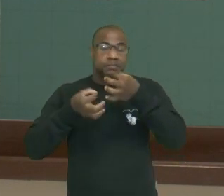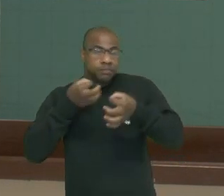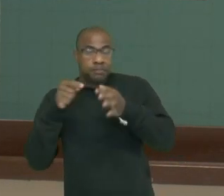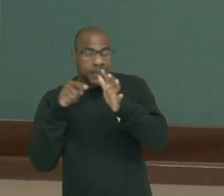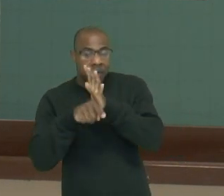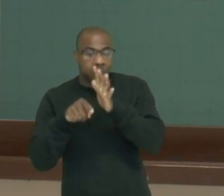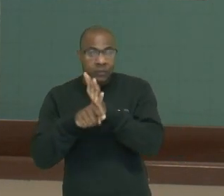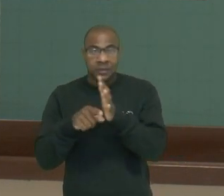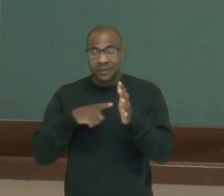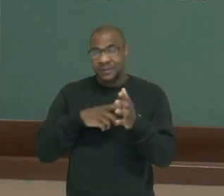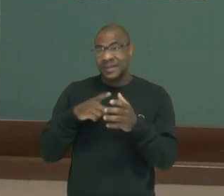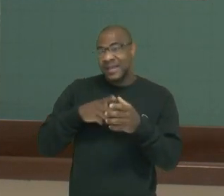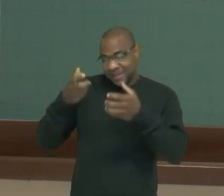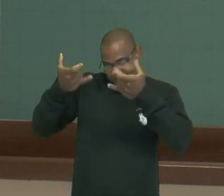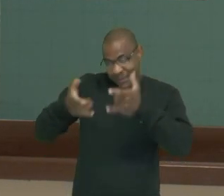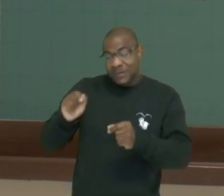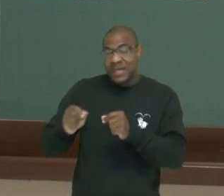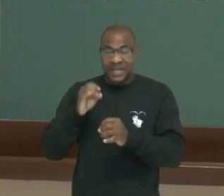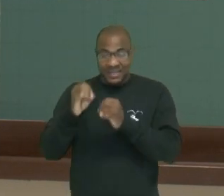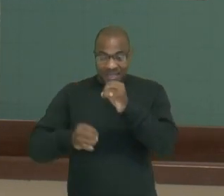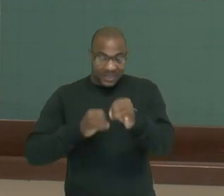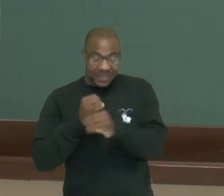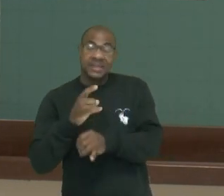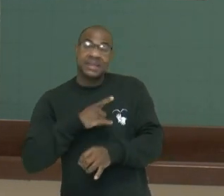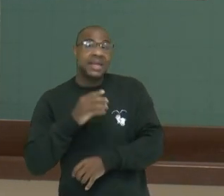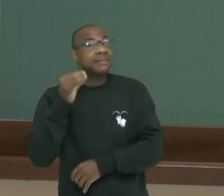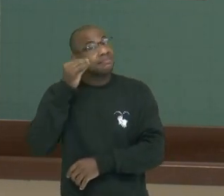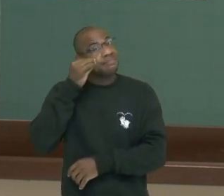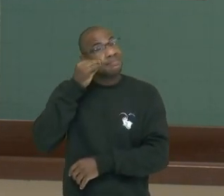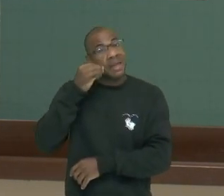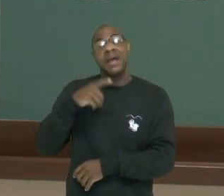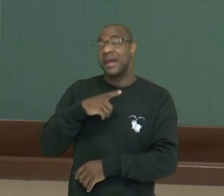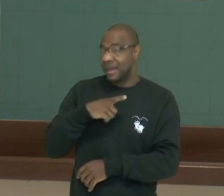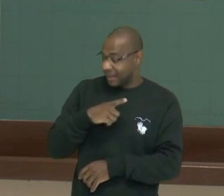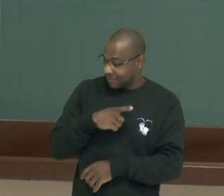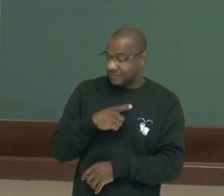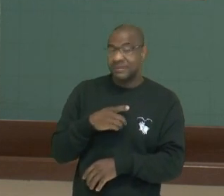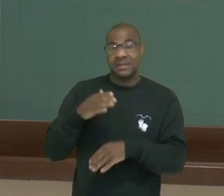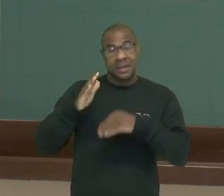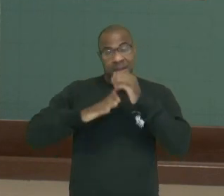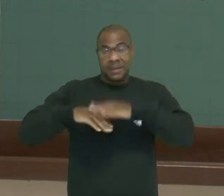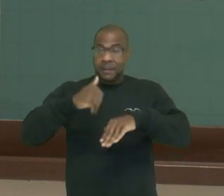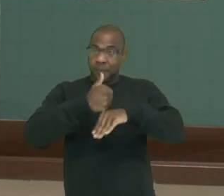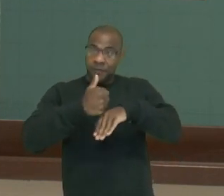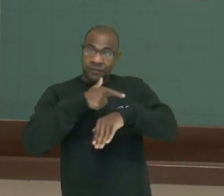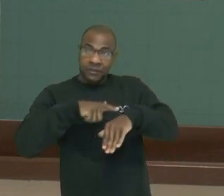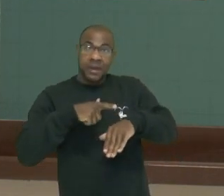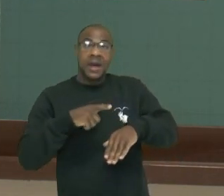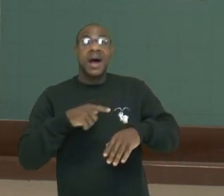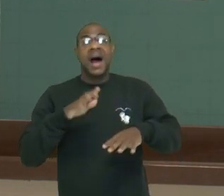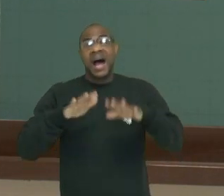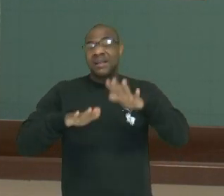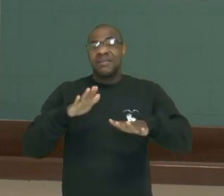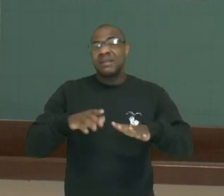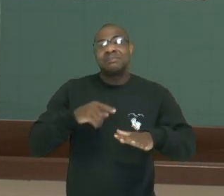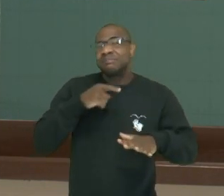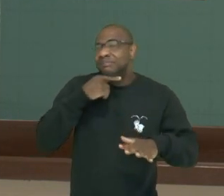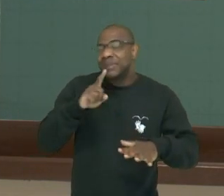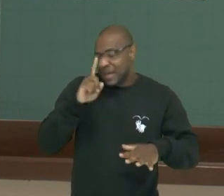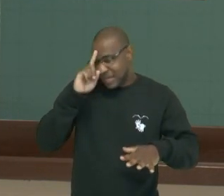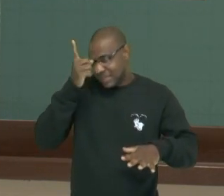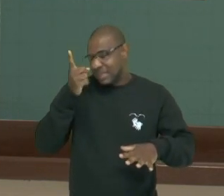menciona que na internet muitos testes existem a nível de profissão, mas eles não consideram a ideia